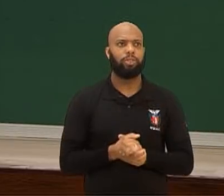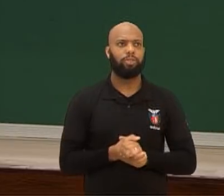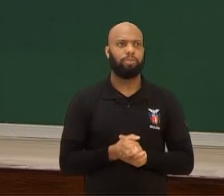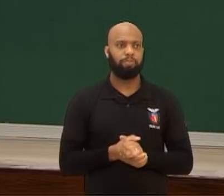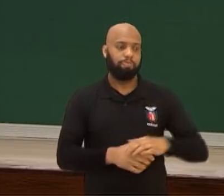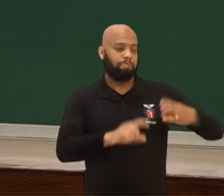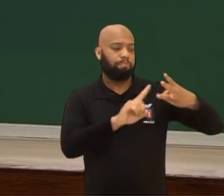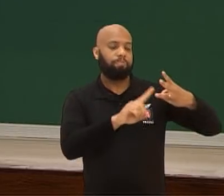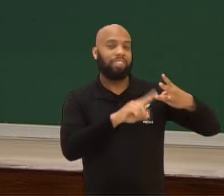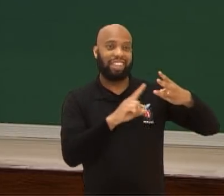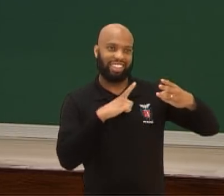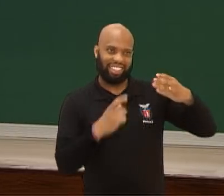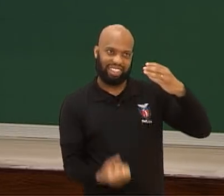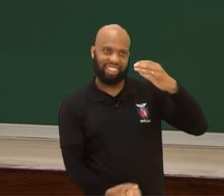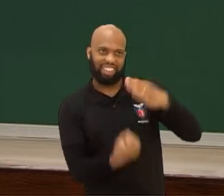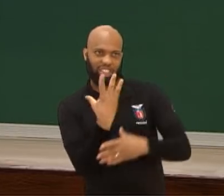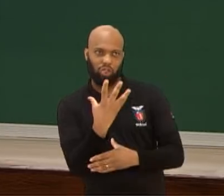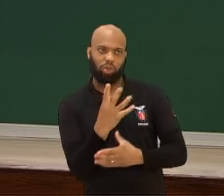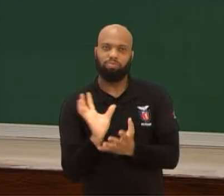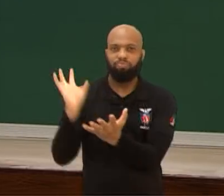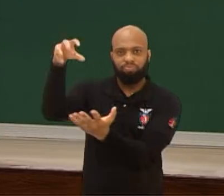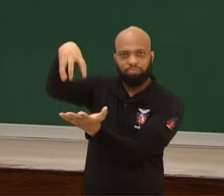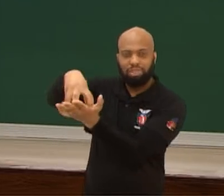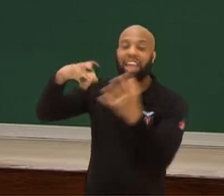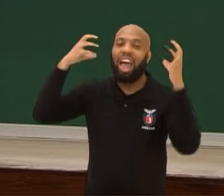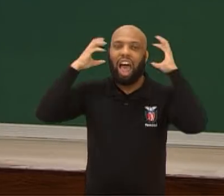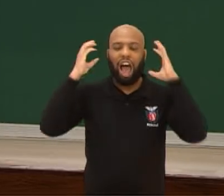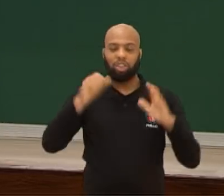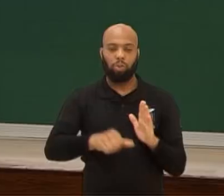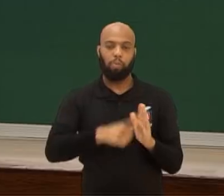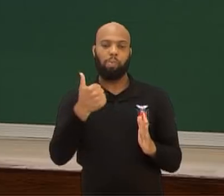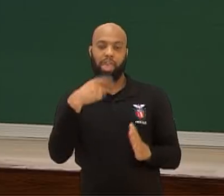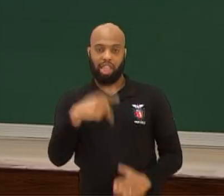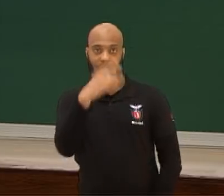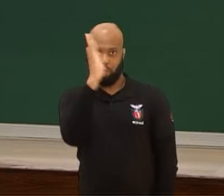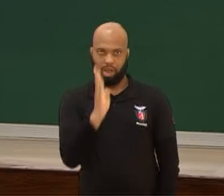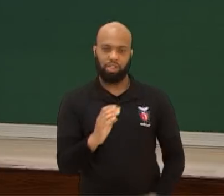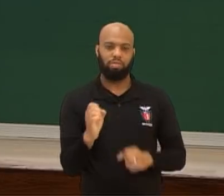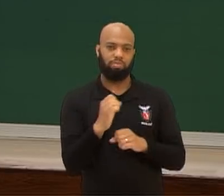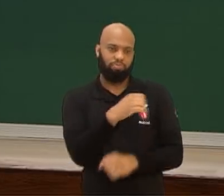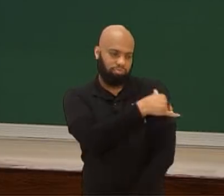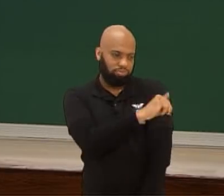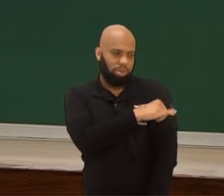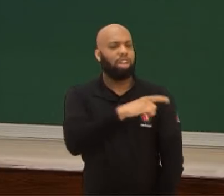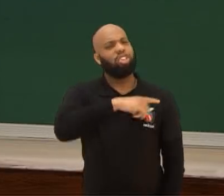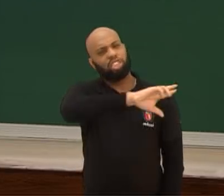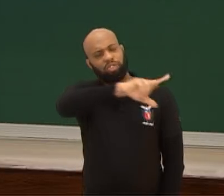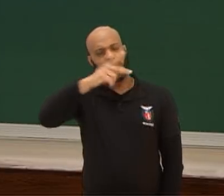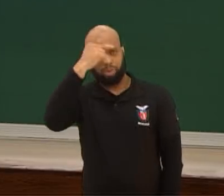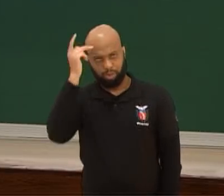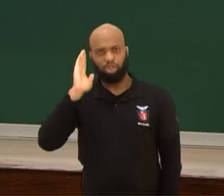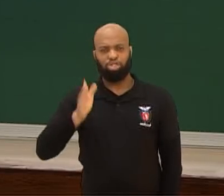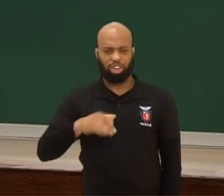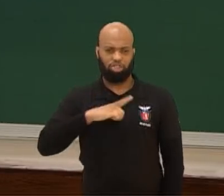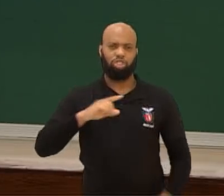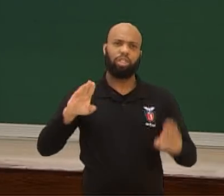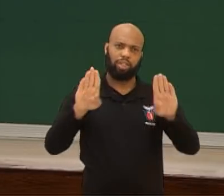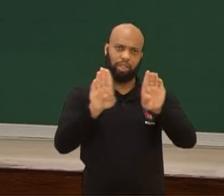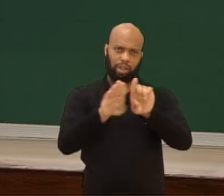quando aconteceu a criação da primeira emissora de rádio brasileira, também várias pessoas já tinham o rádio em